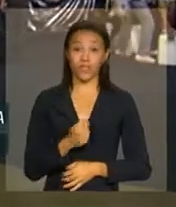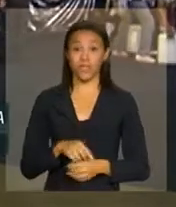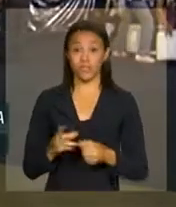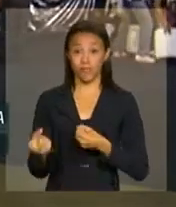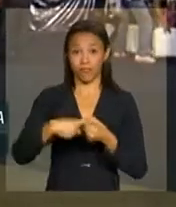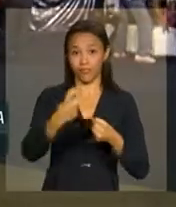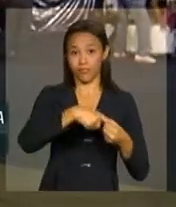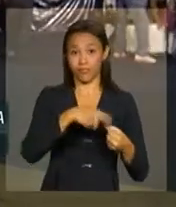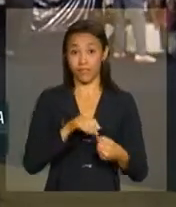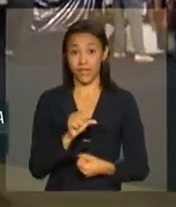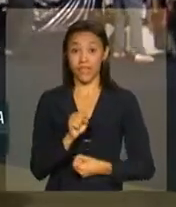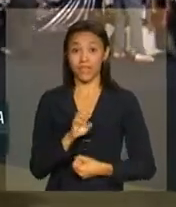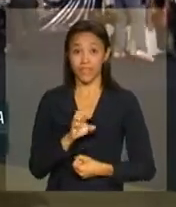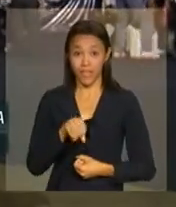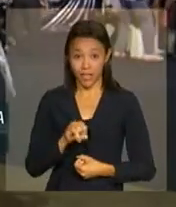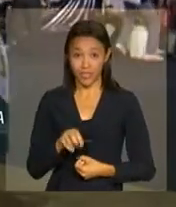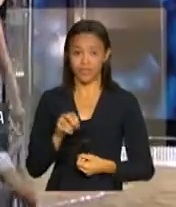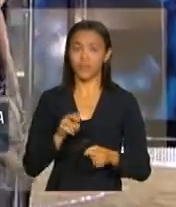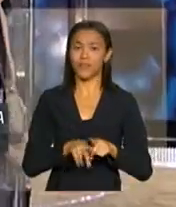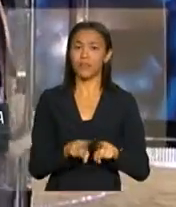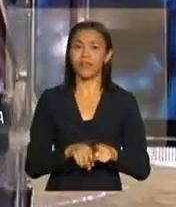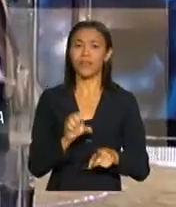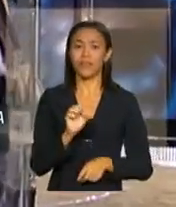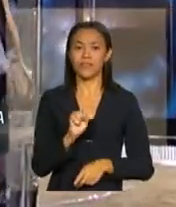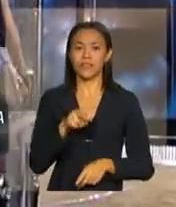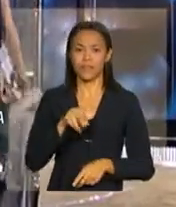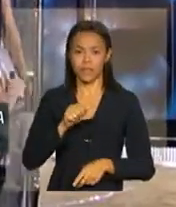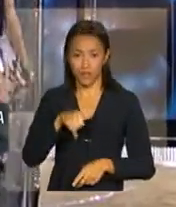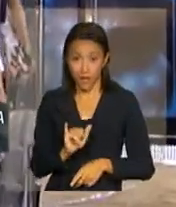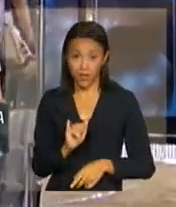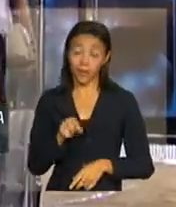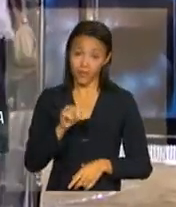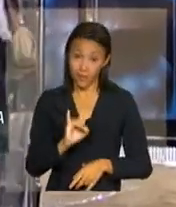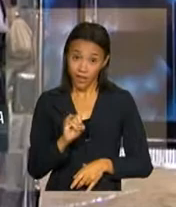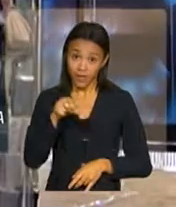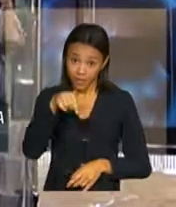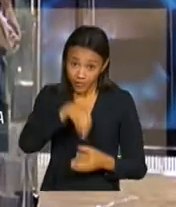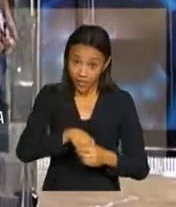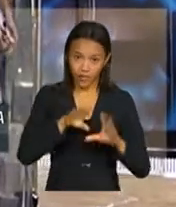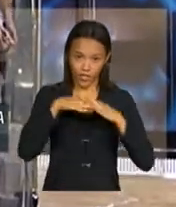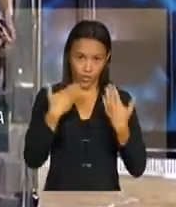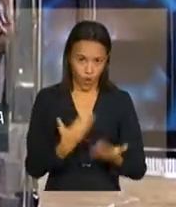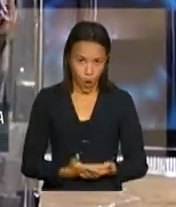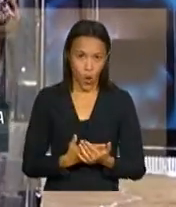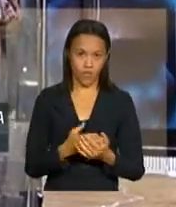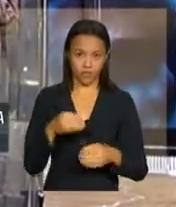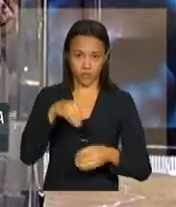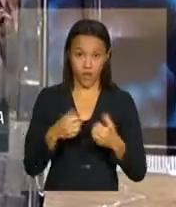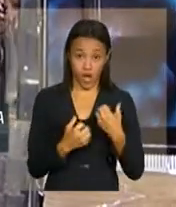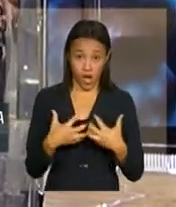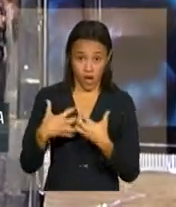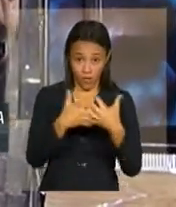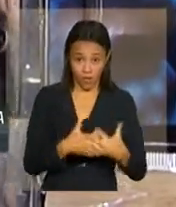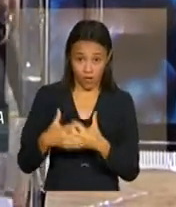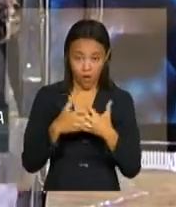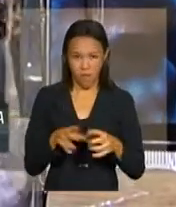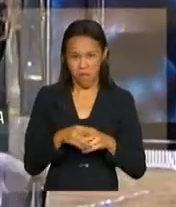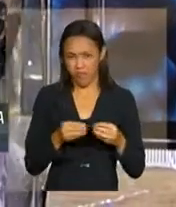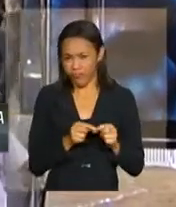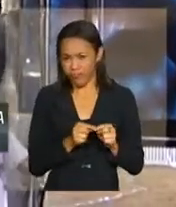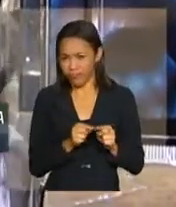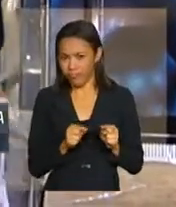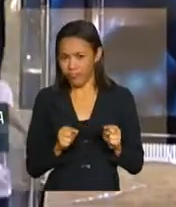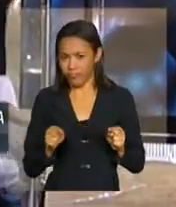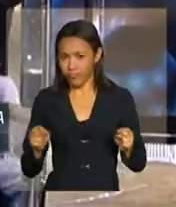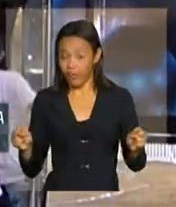SESI-SENAI, dos alunos SESI-SENAI. E dentro dessa escola móvel, nós temos uma área de 70 metros quadrados